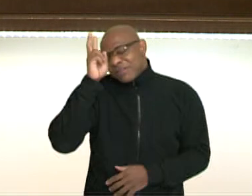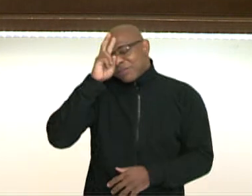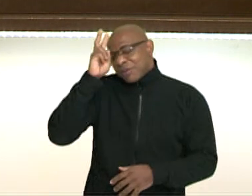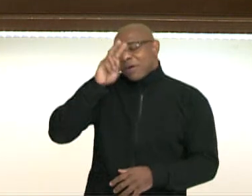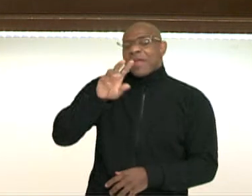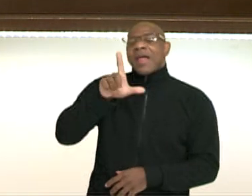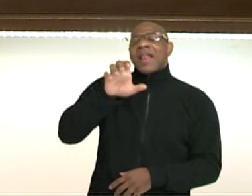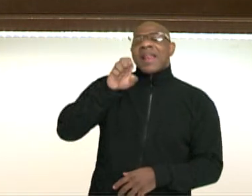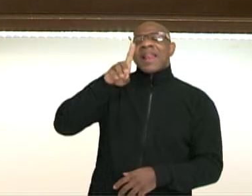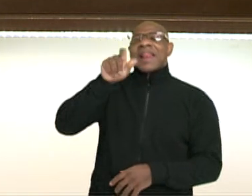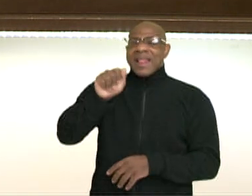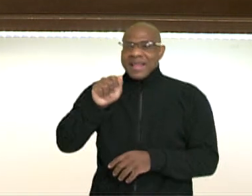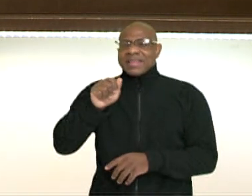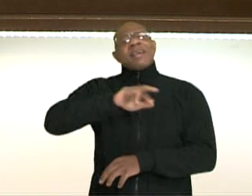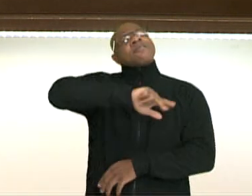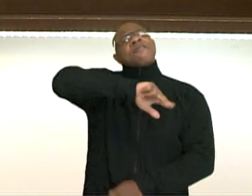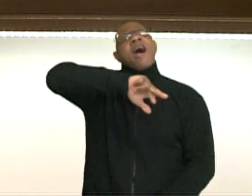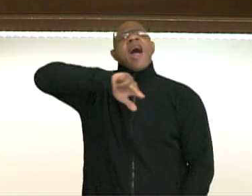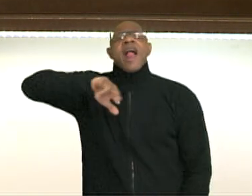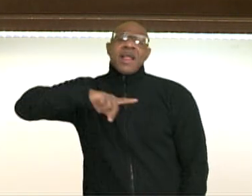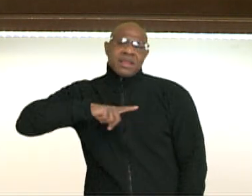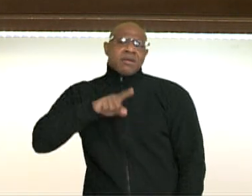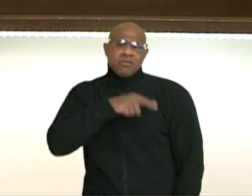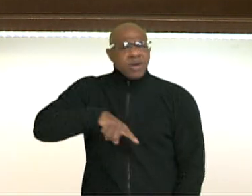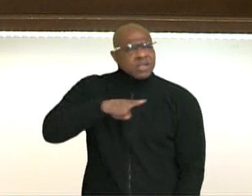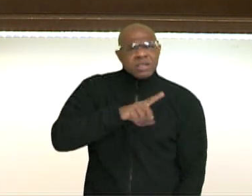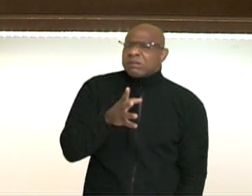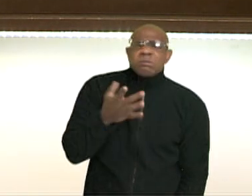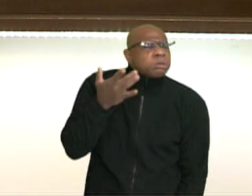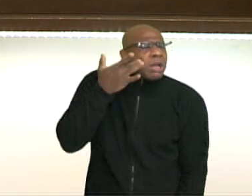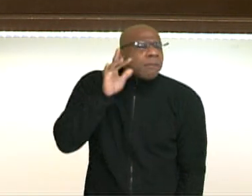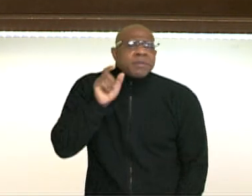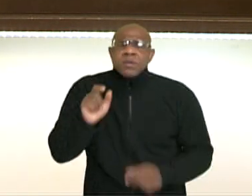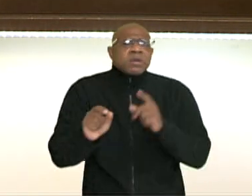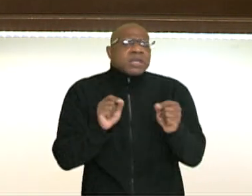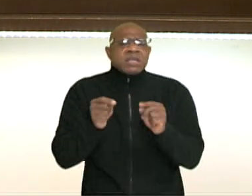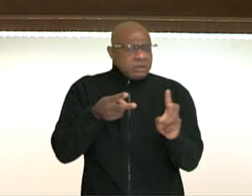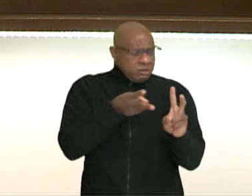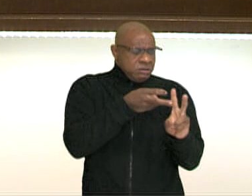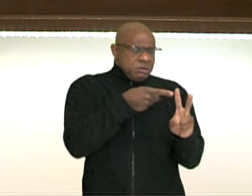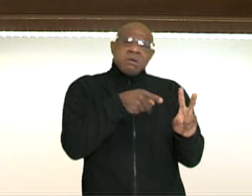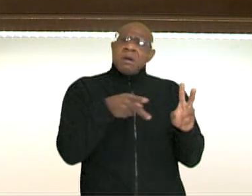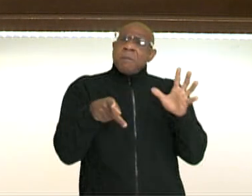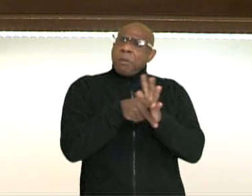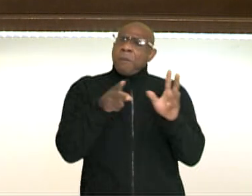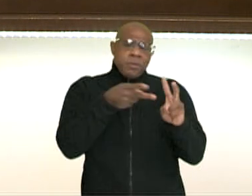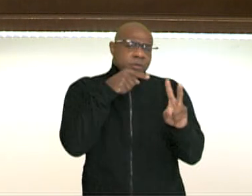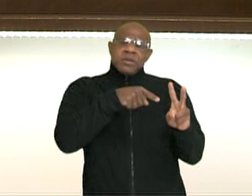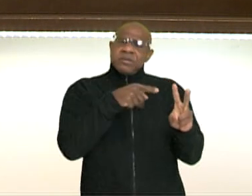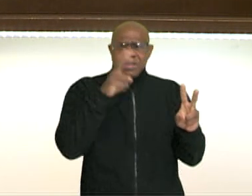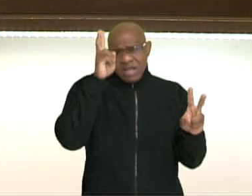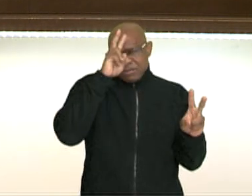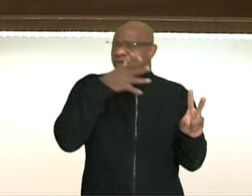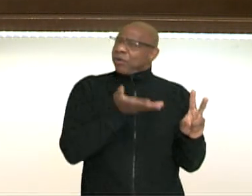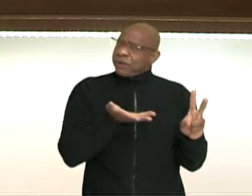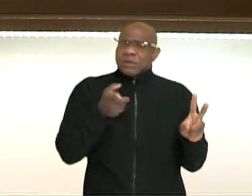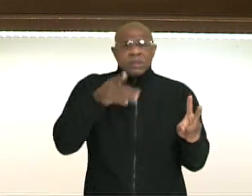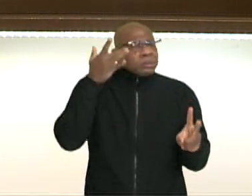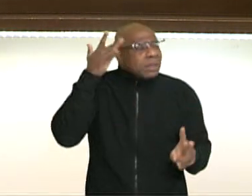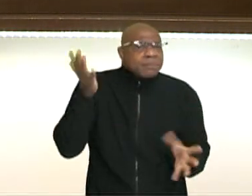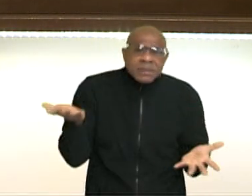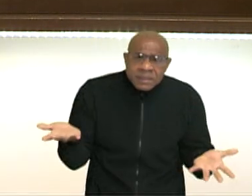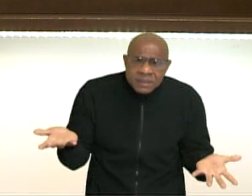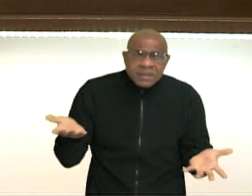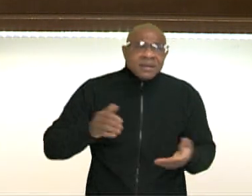né, várias lendas diferentes que talvez vocês nem sabiam que eram indígenas e a gente trouxe aqui para cá, para a aula, né? Então